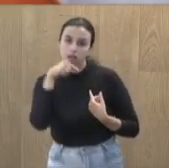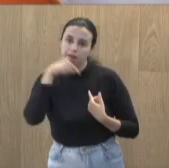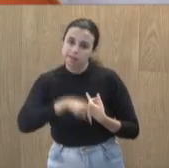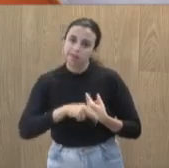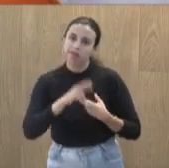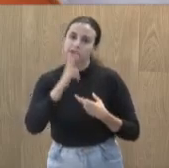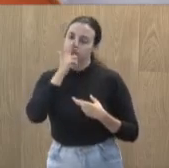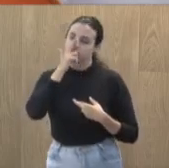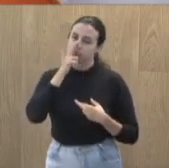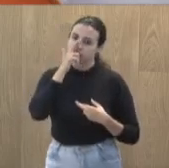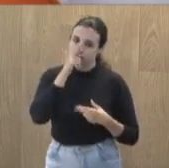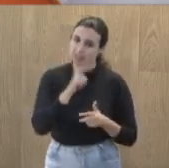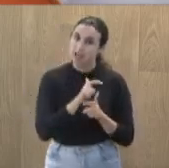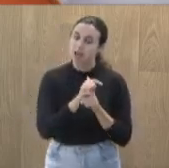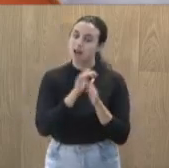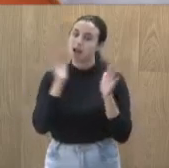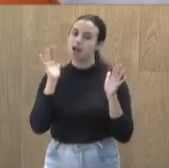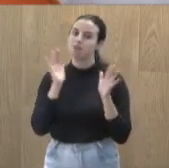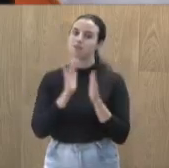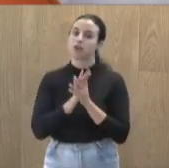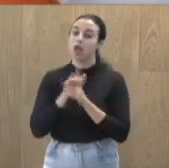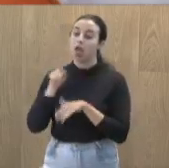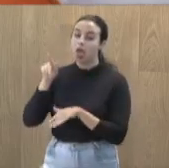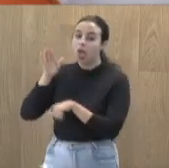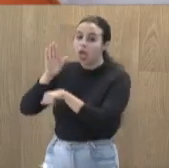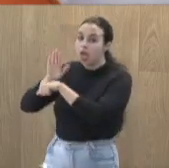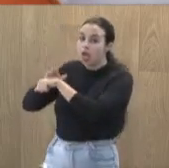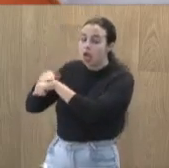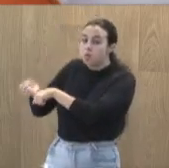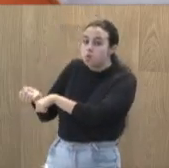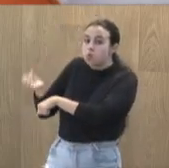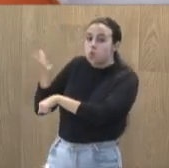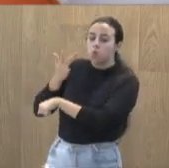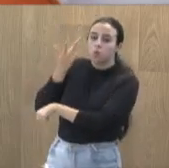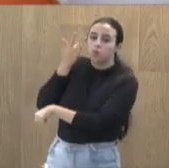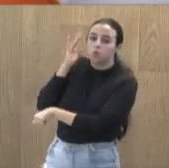A secretária falou que não sabia desse projeto.